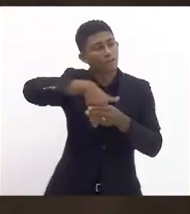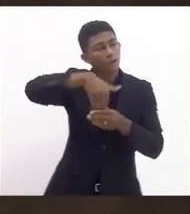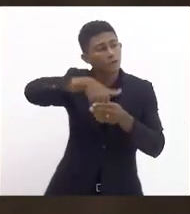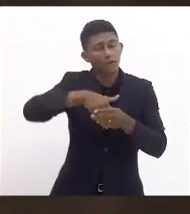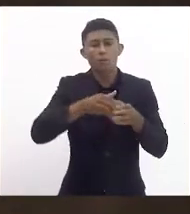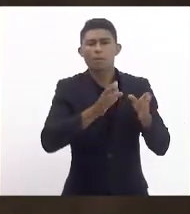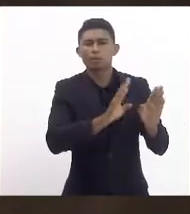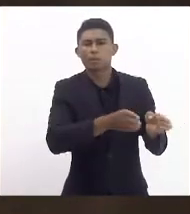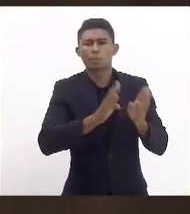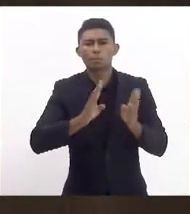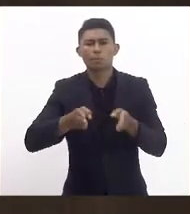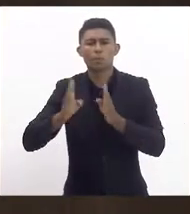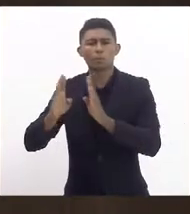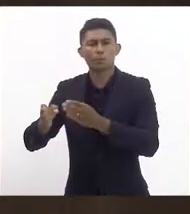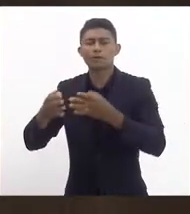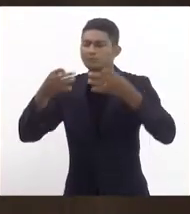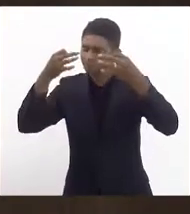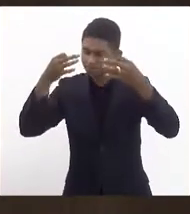votação, senhor presidente. Por quê?